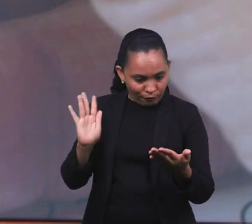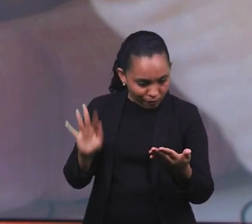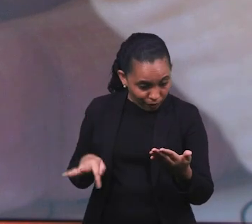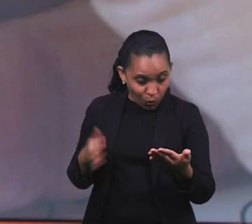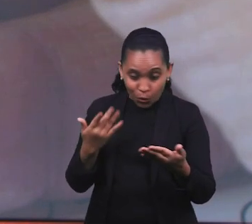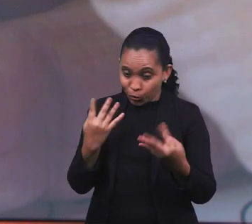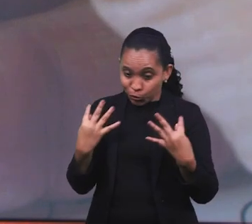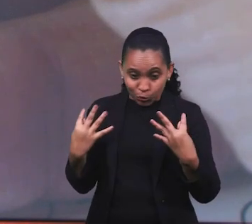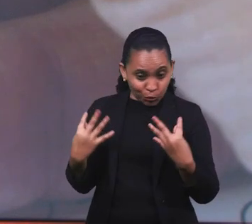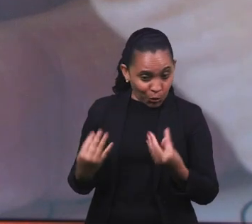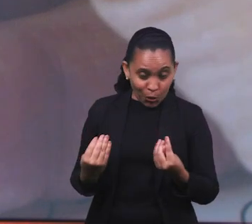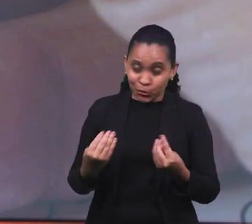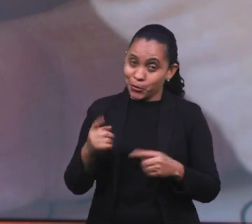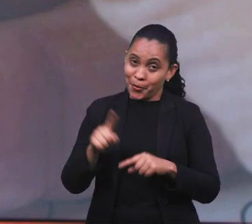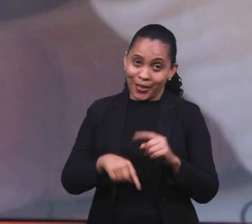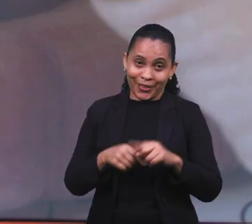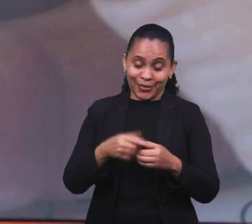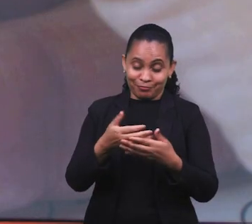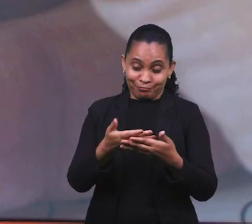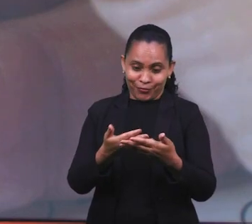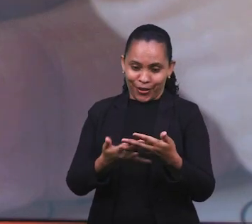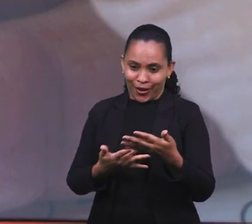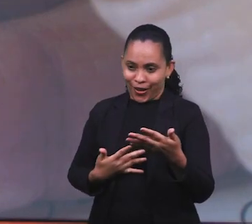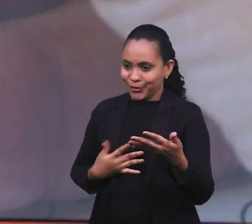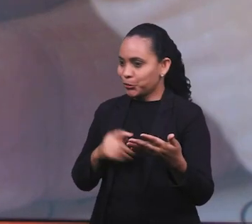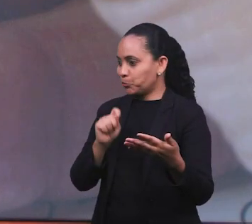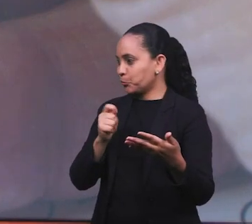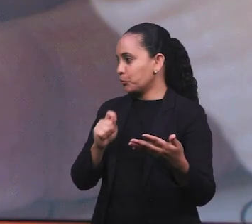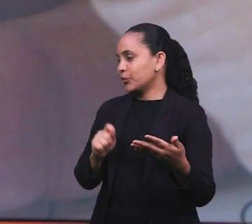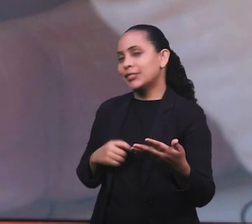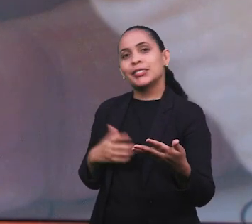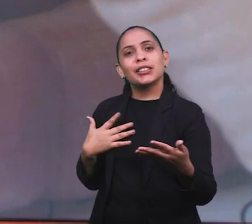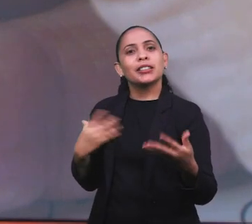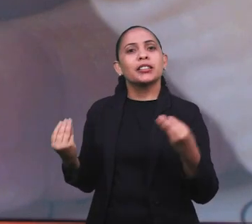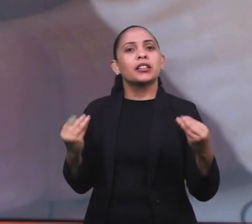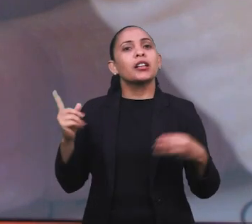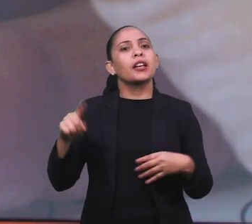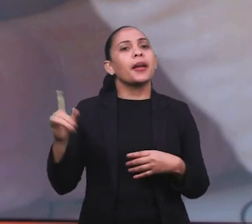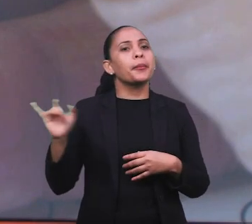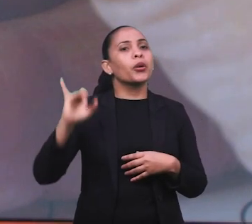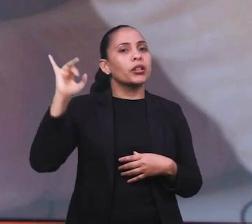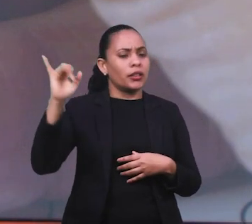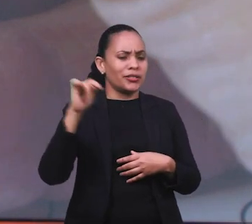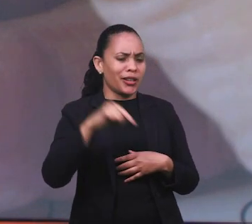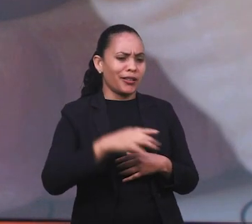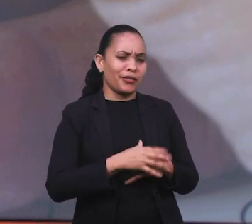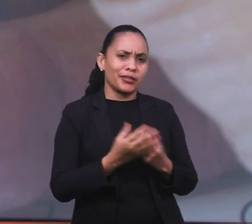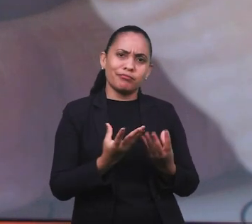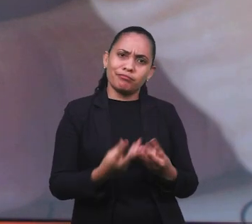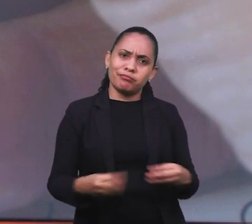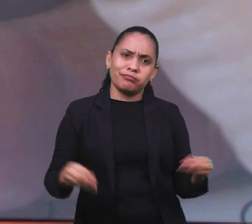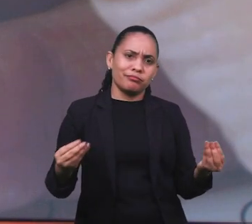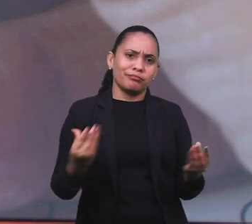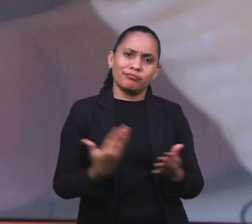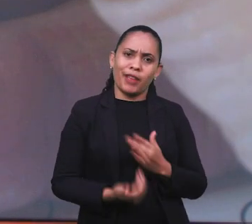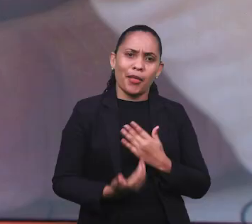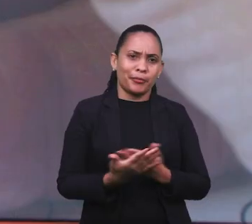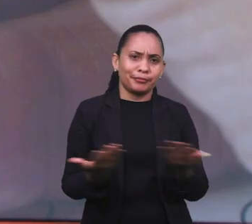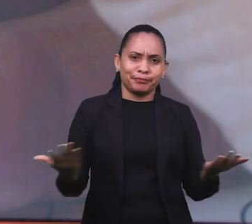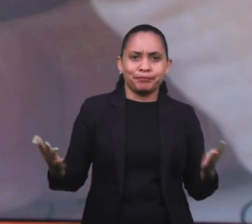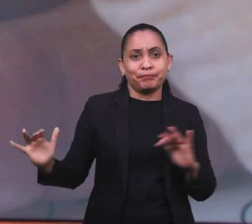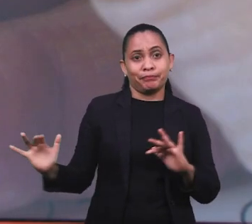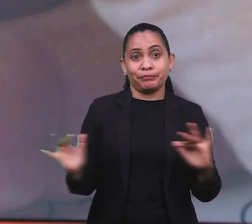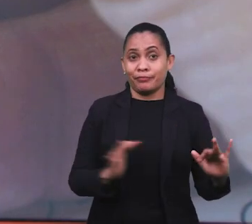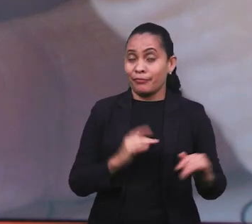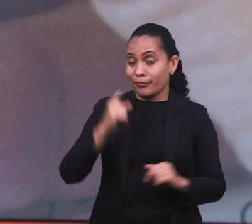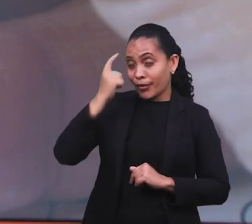no final, todo o material dela já está todo anotado, grifado. E o que é importante daquilo ali? Vai se perder. Então a